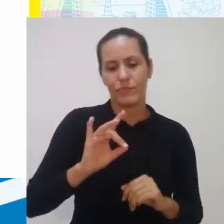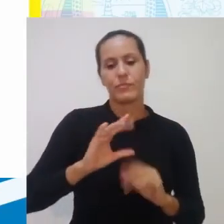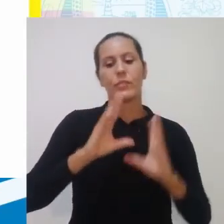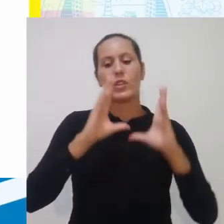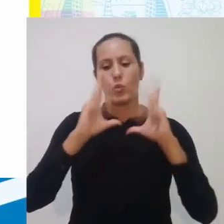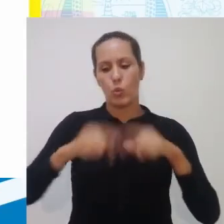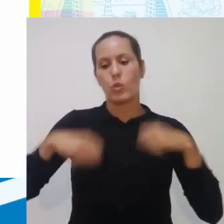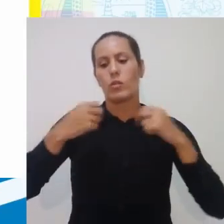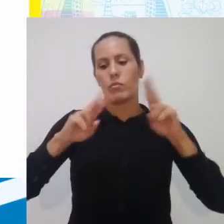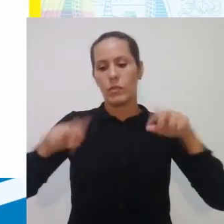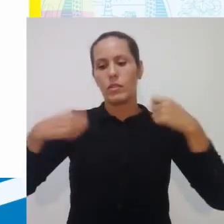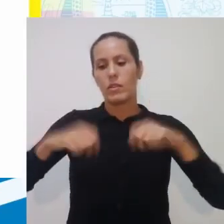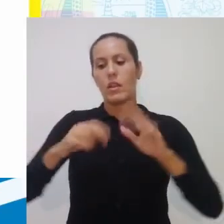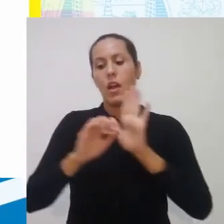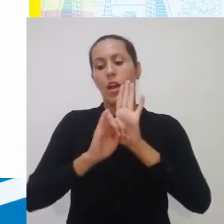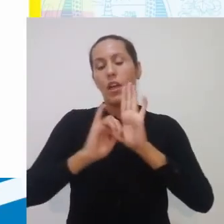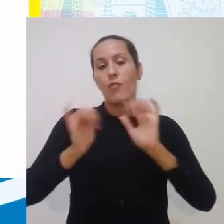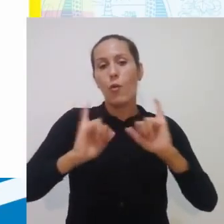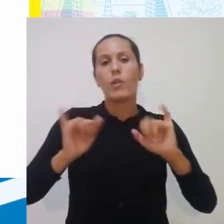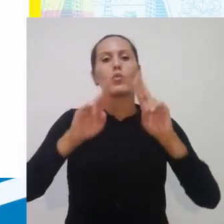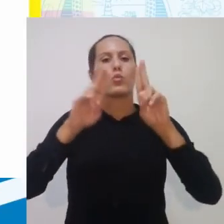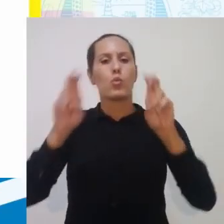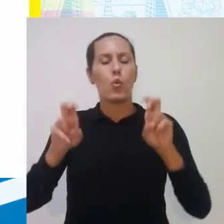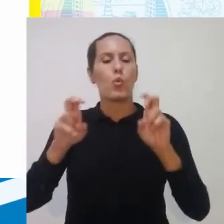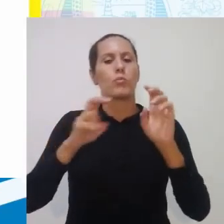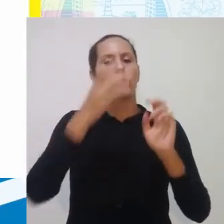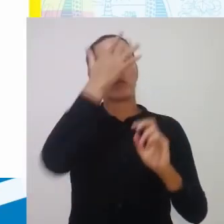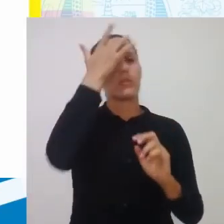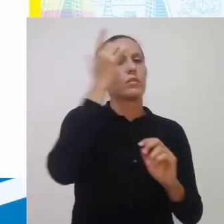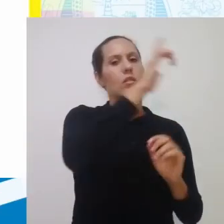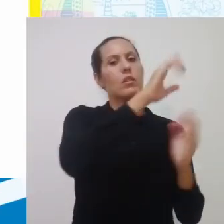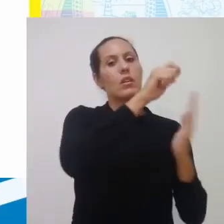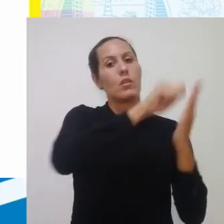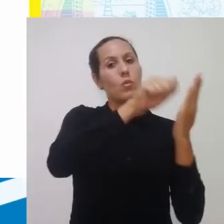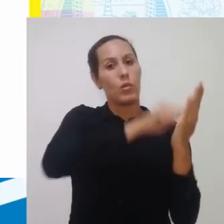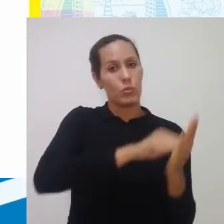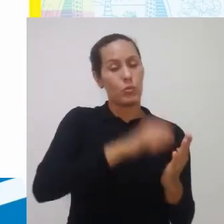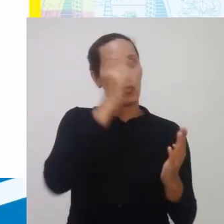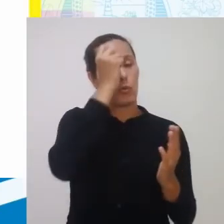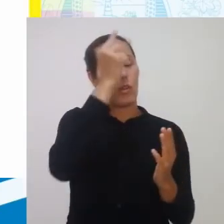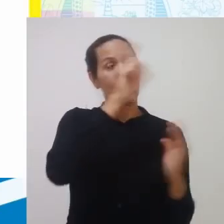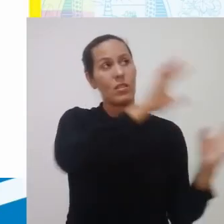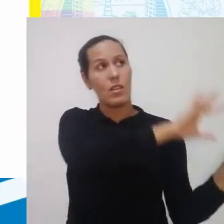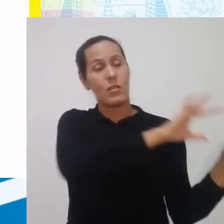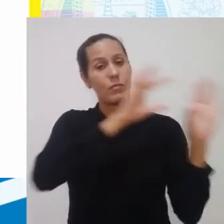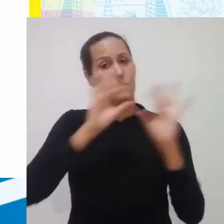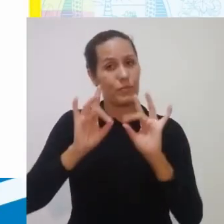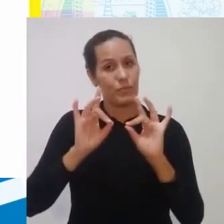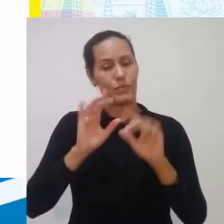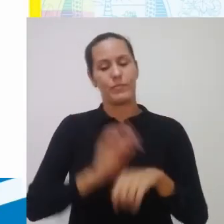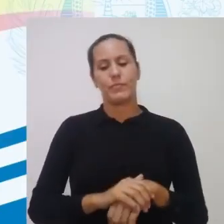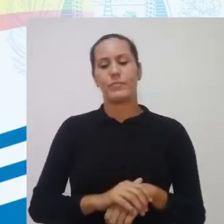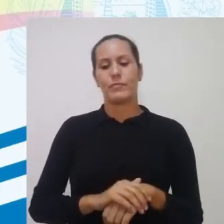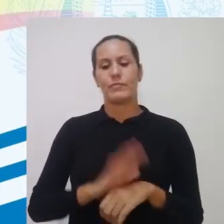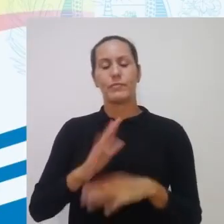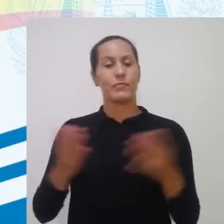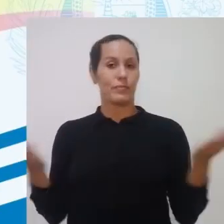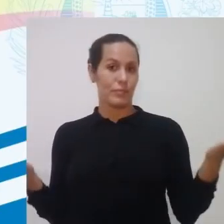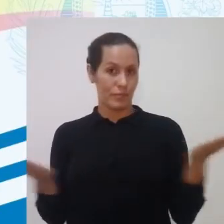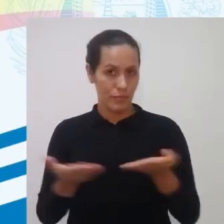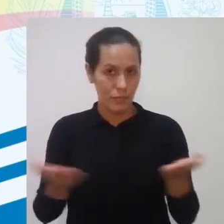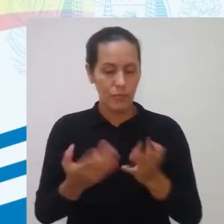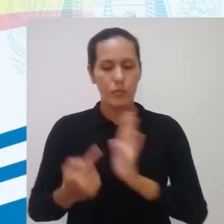as citações devem trazer informações sobre o autor daquela ideia que está sendo citada no resumo.